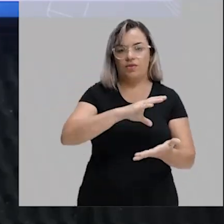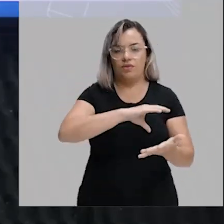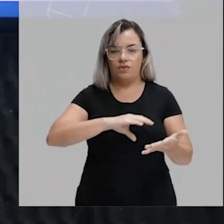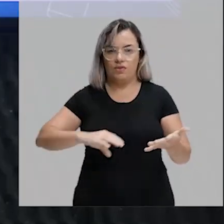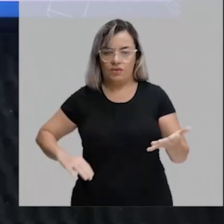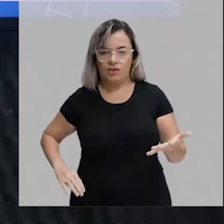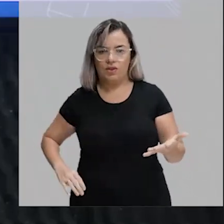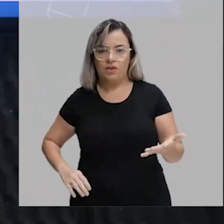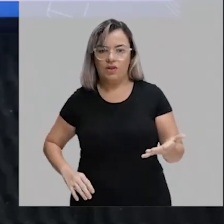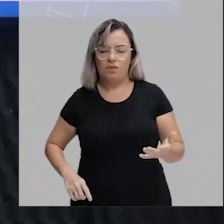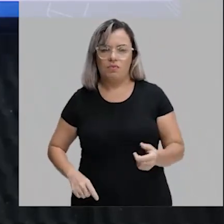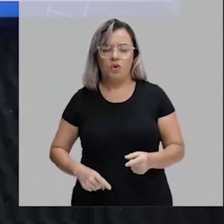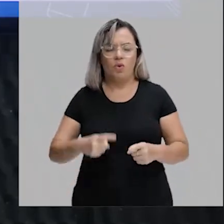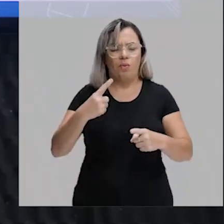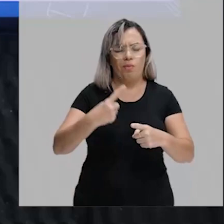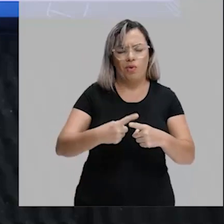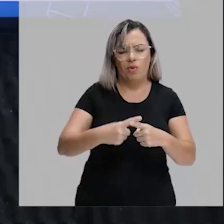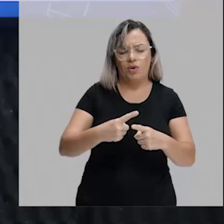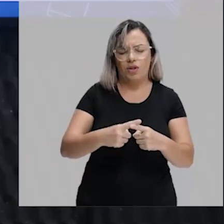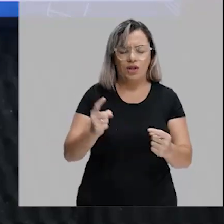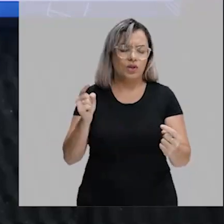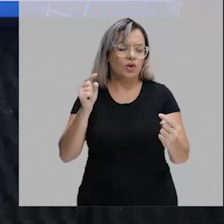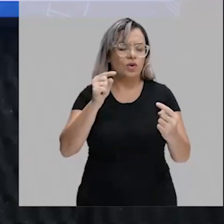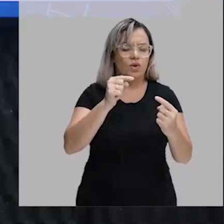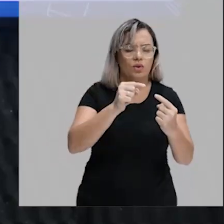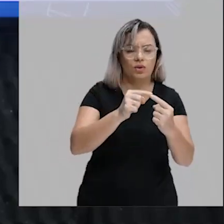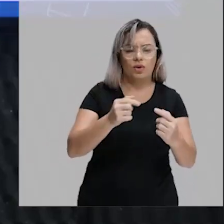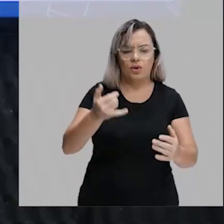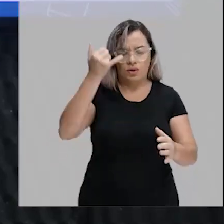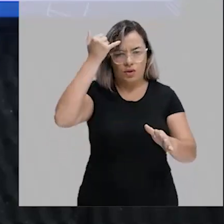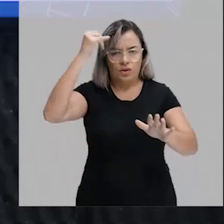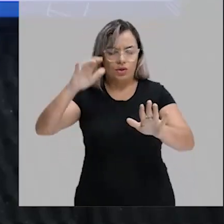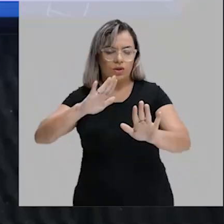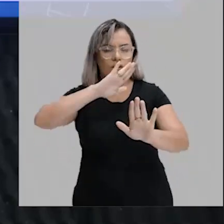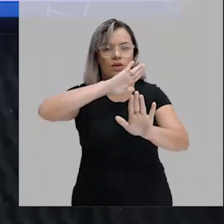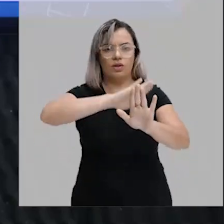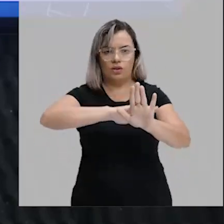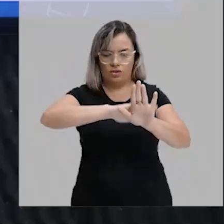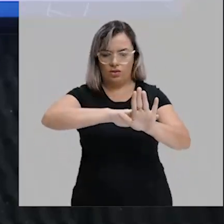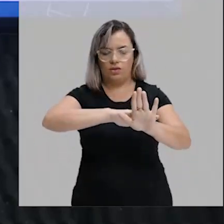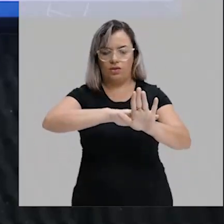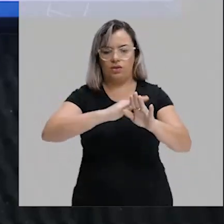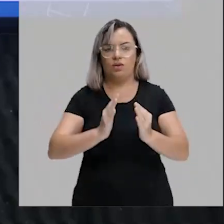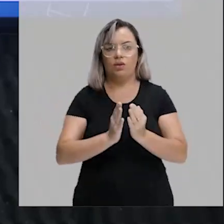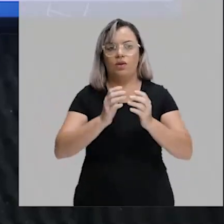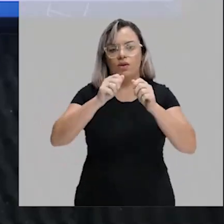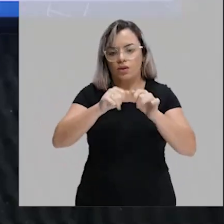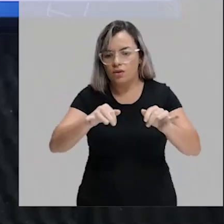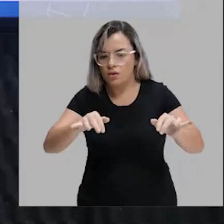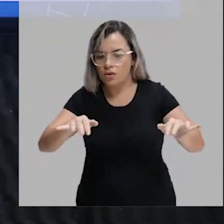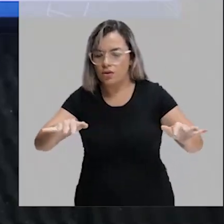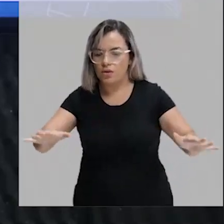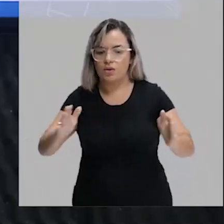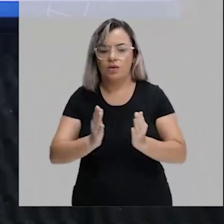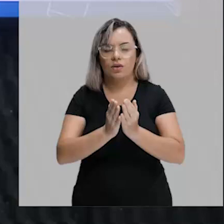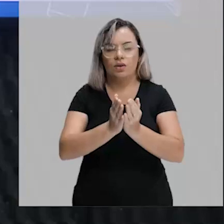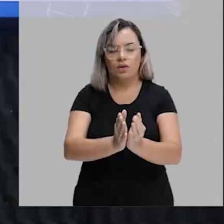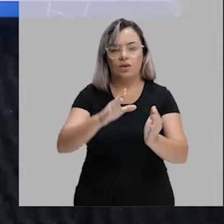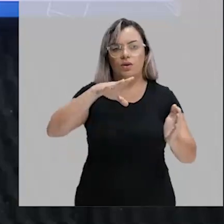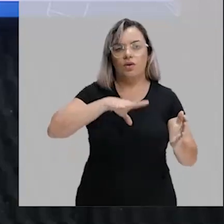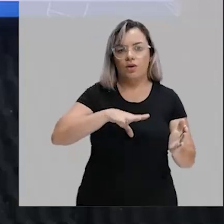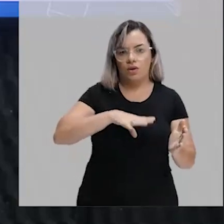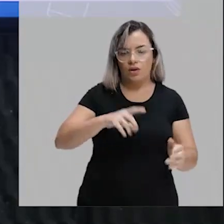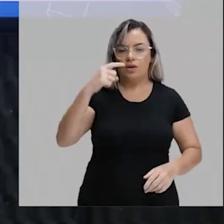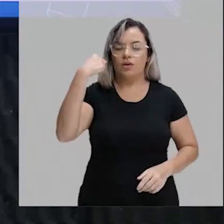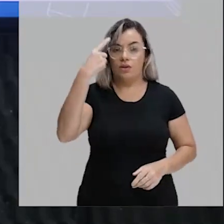grande justificativa ideológica nesse movimento da expansão ultramarina de Portugal e Espanha. E é